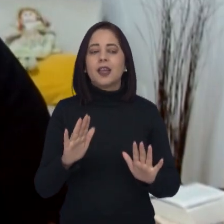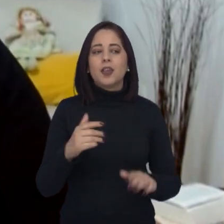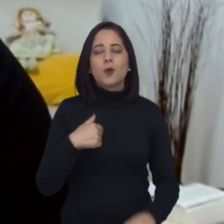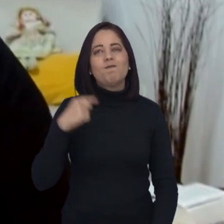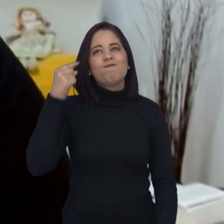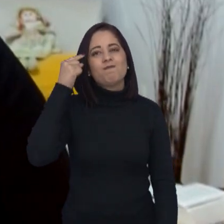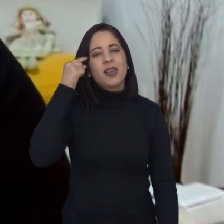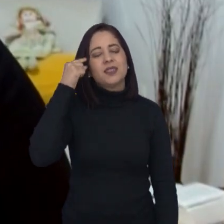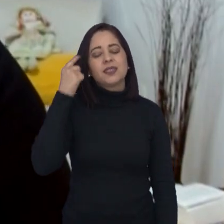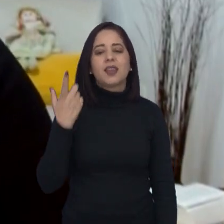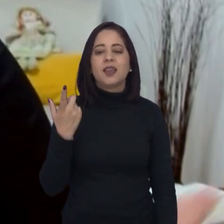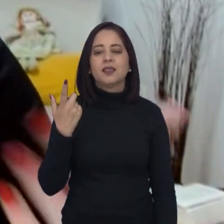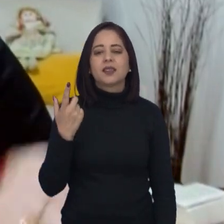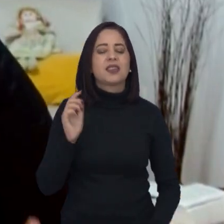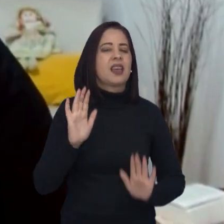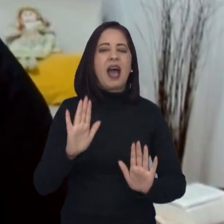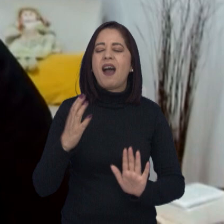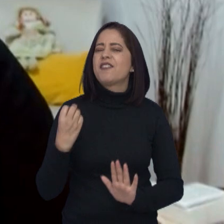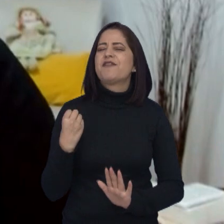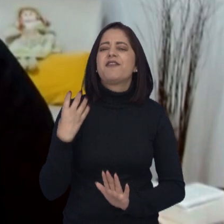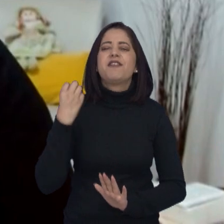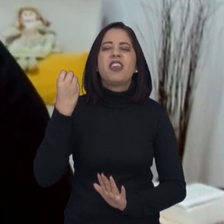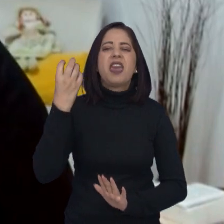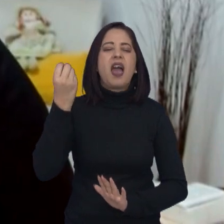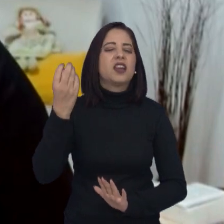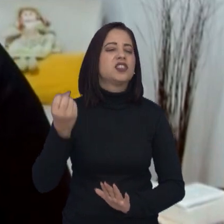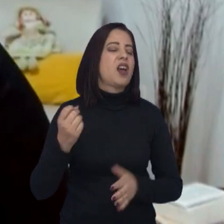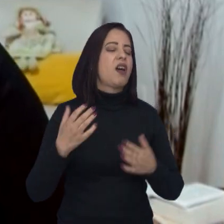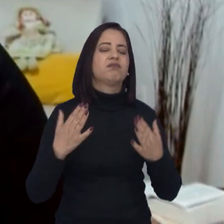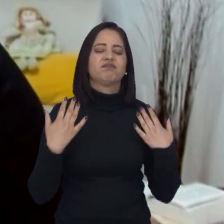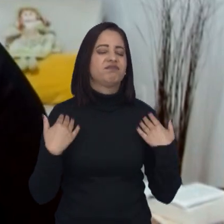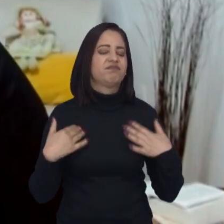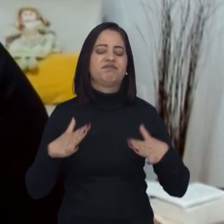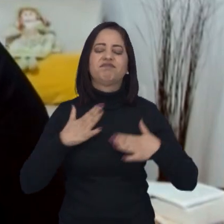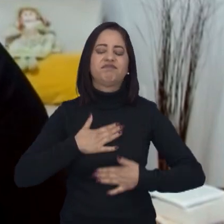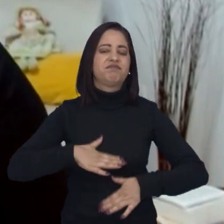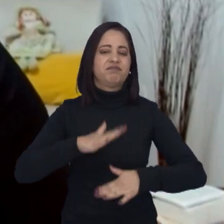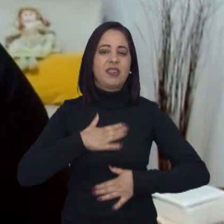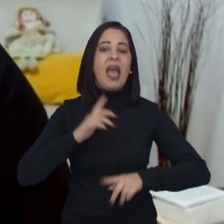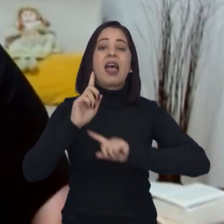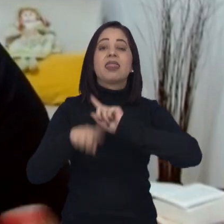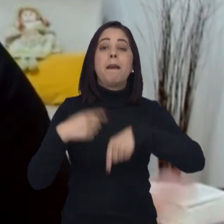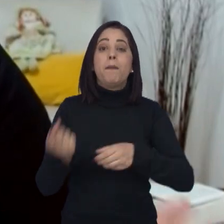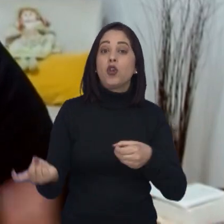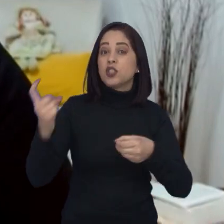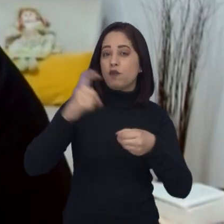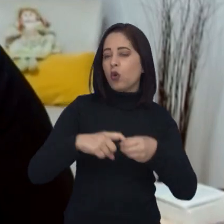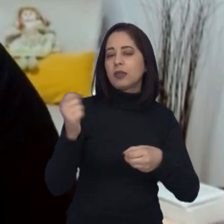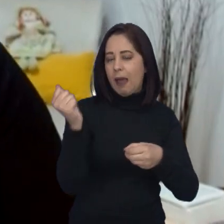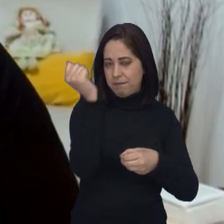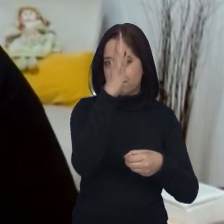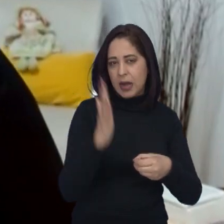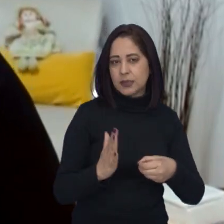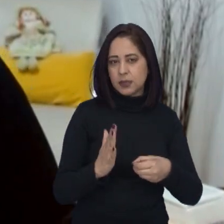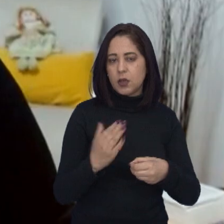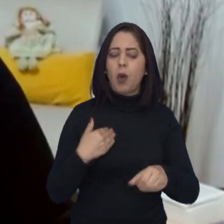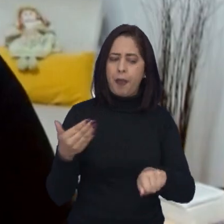aquele momento lá e quando voltasse para o Brasil, eu tomava as providências e assim eu fiz.